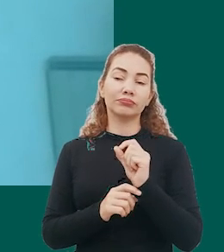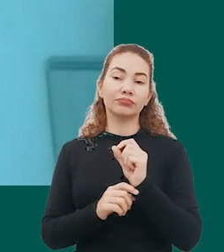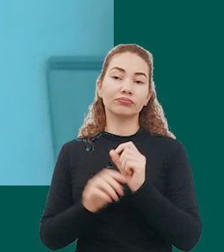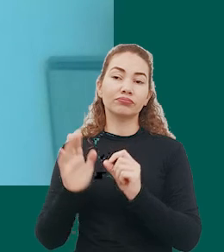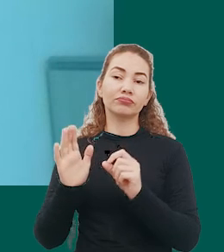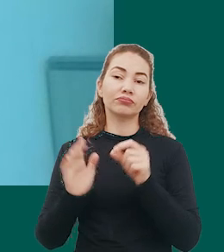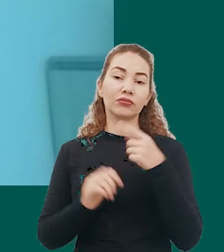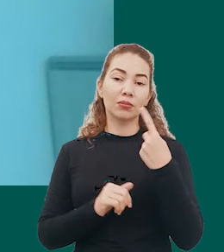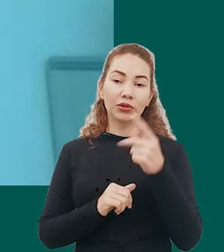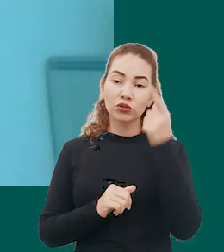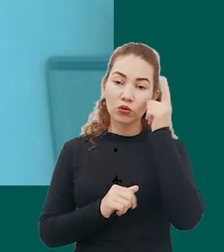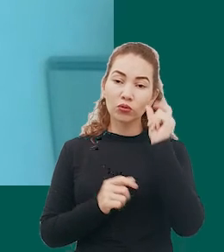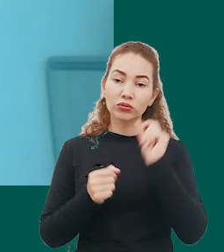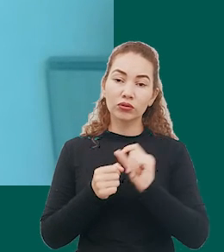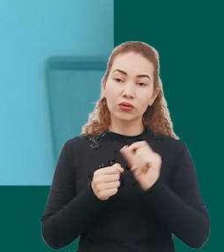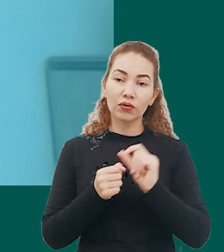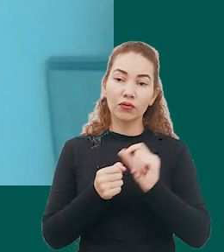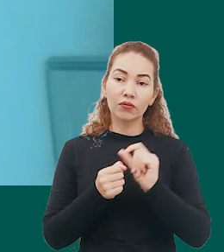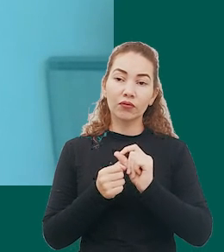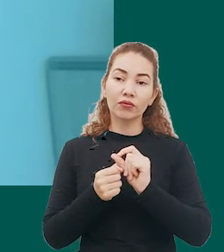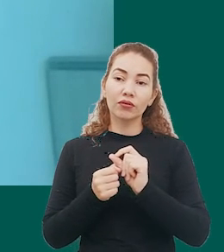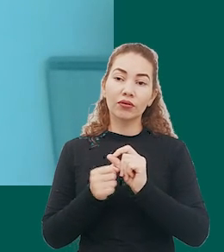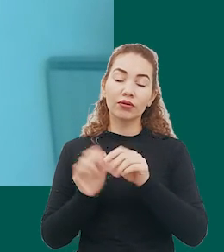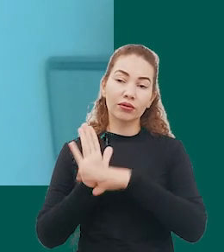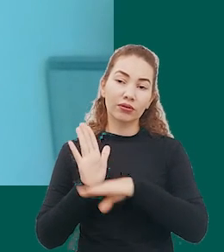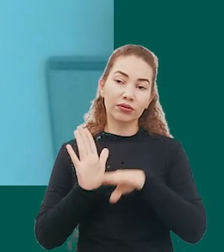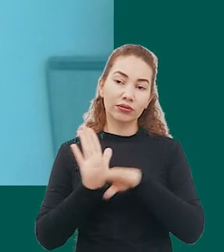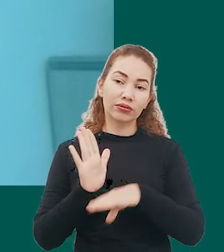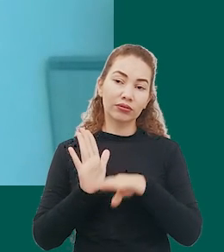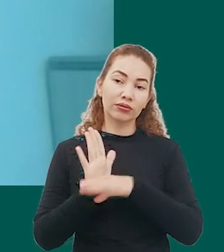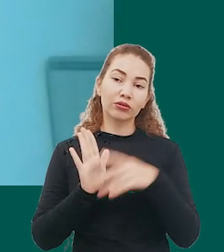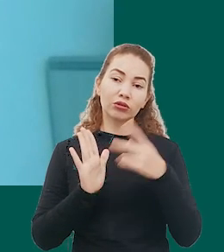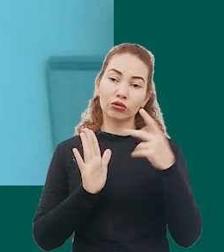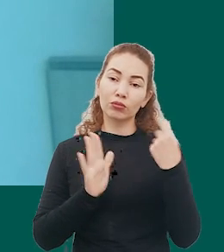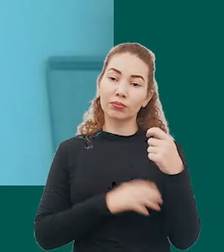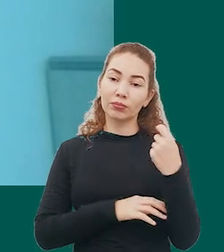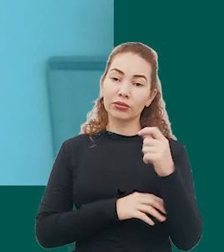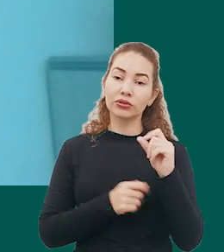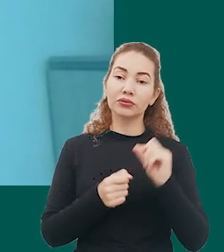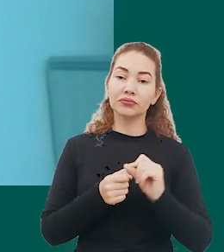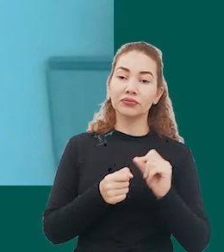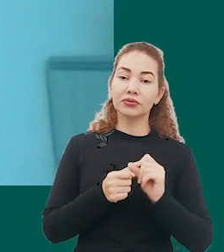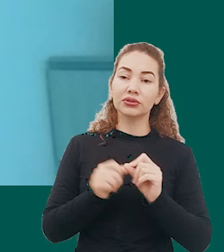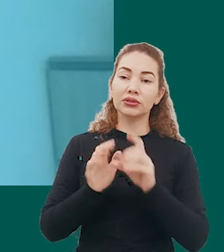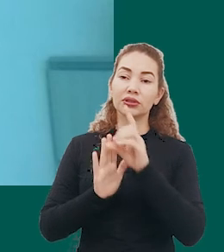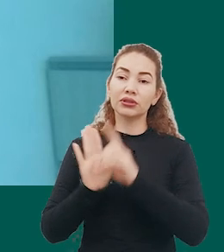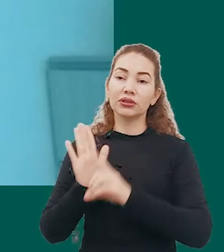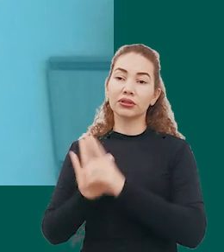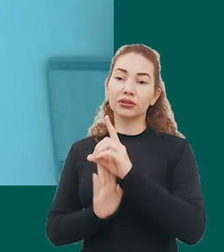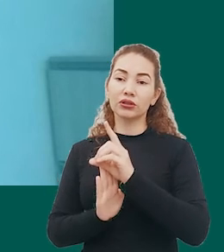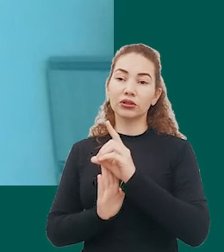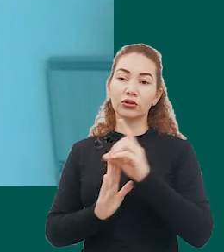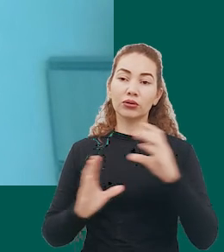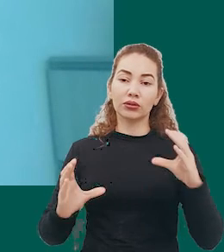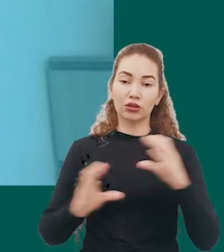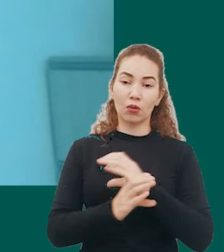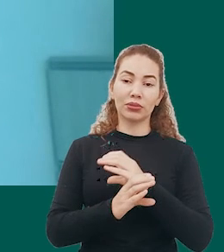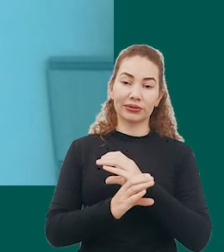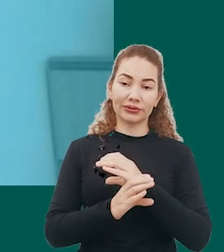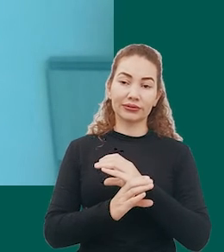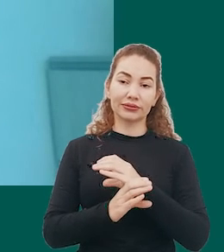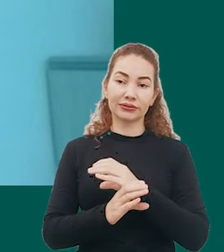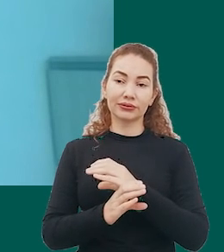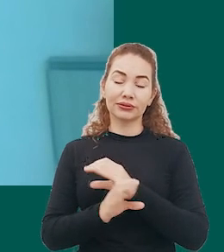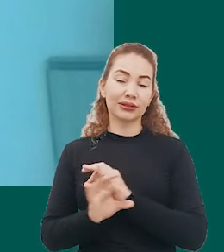Para te ter o benefício da dedução, você deverá fazer a declaração completa.